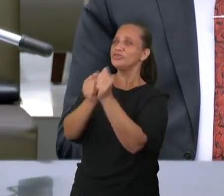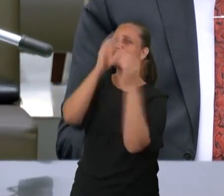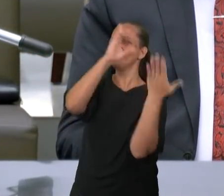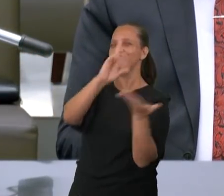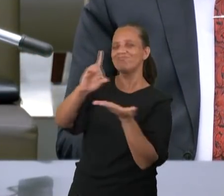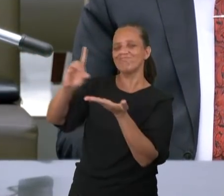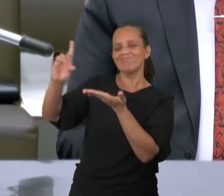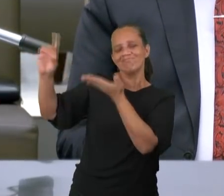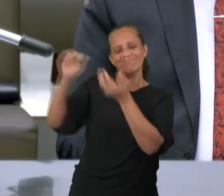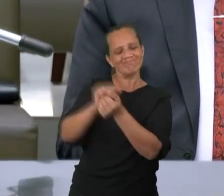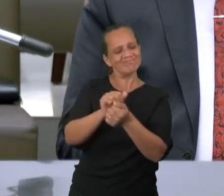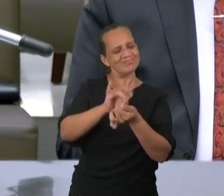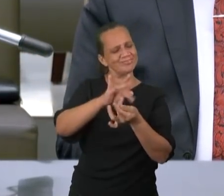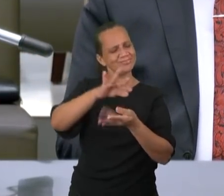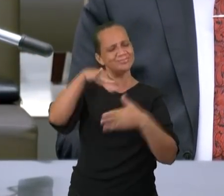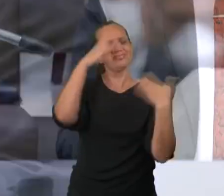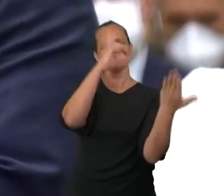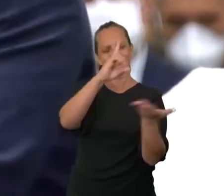Pai.